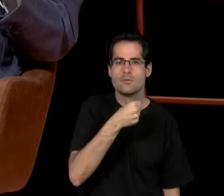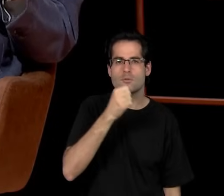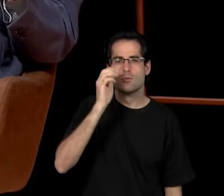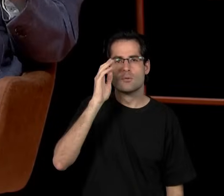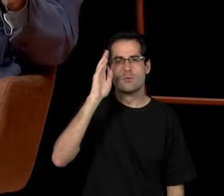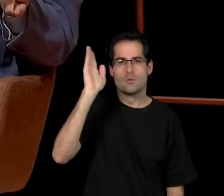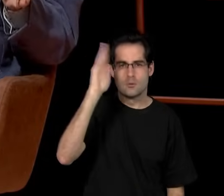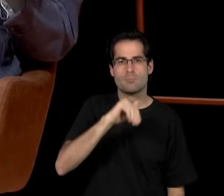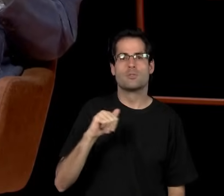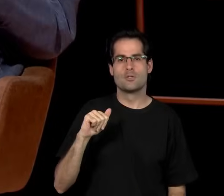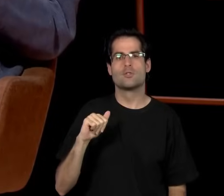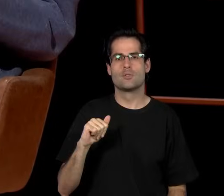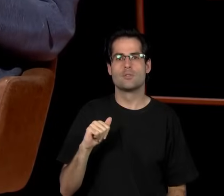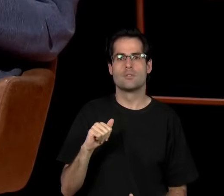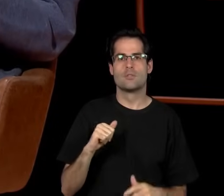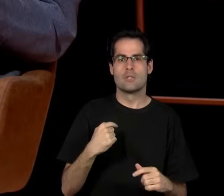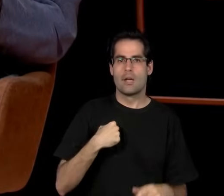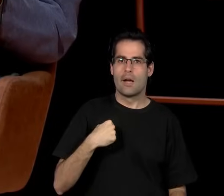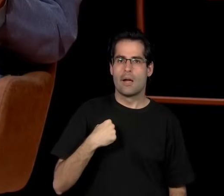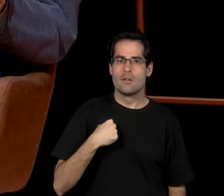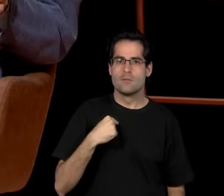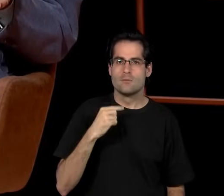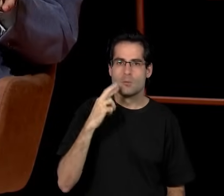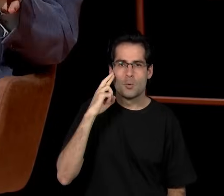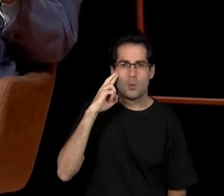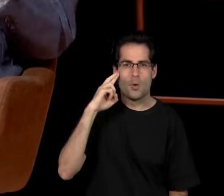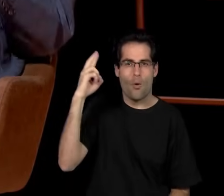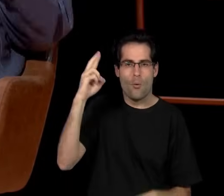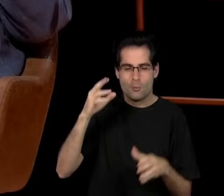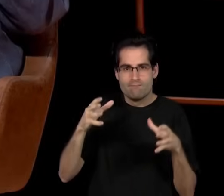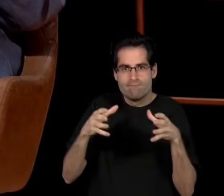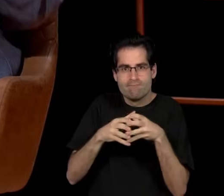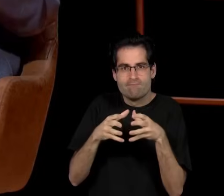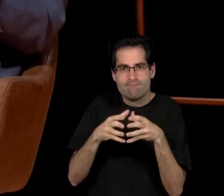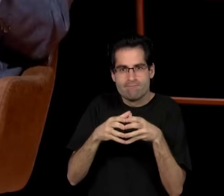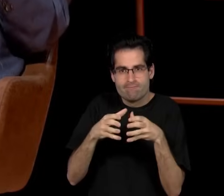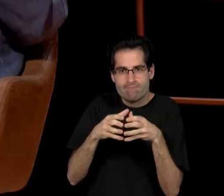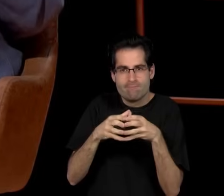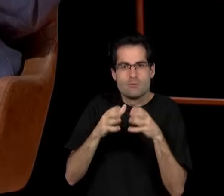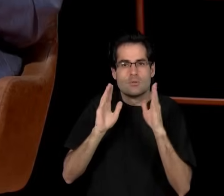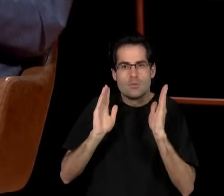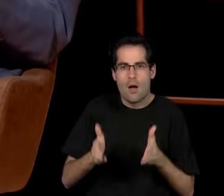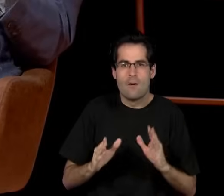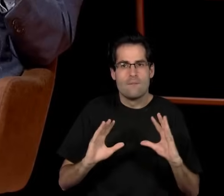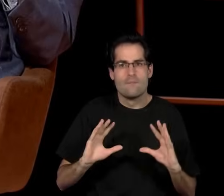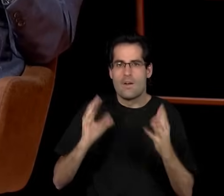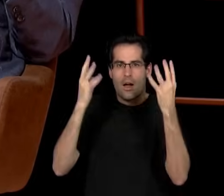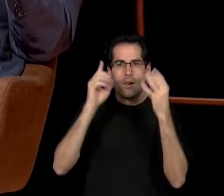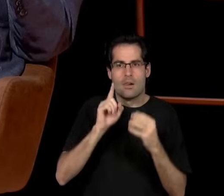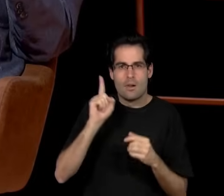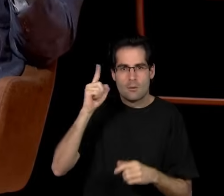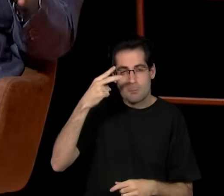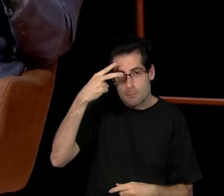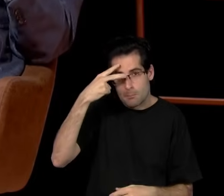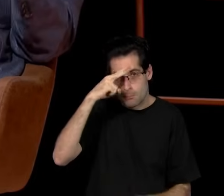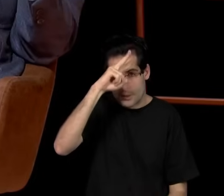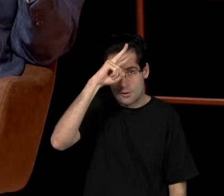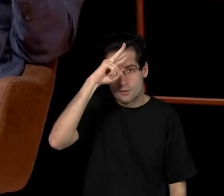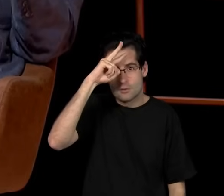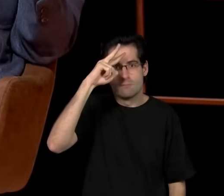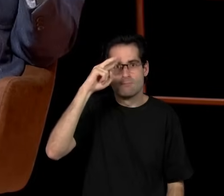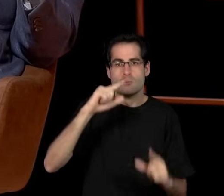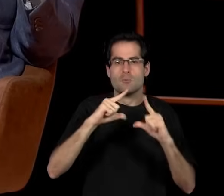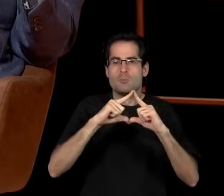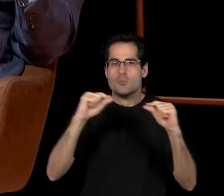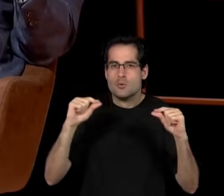que eu passei a ser empresário no mundo inteiro do Ray Conniff. Então, fiz Ray Conniff no México, fiz no Japão, e quando ele morreu, de